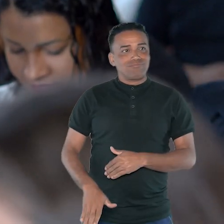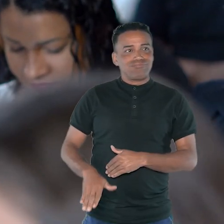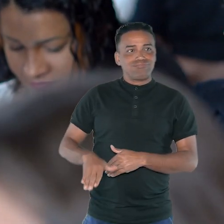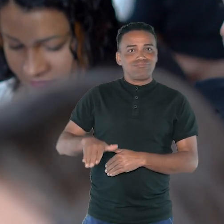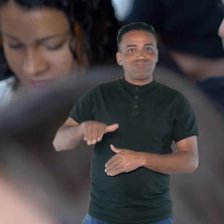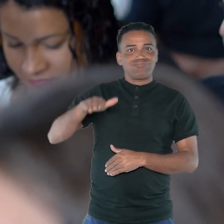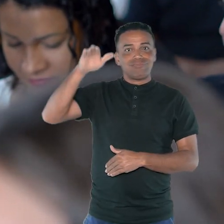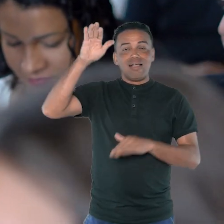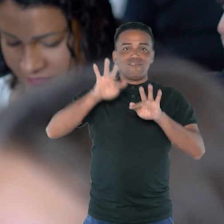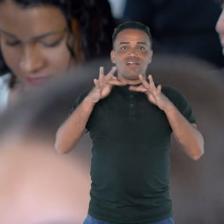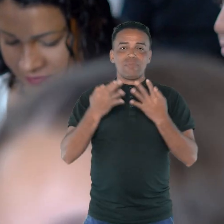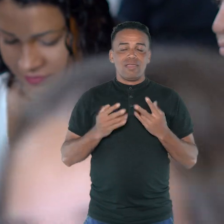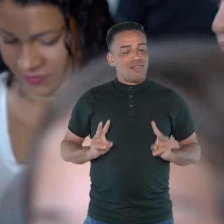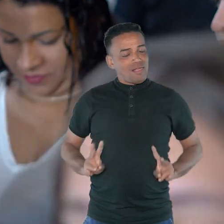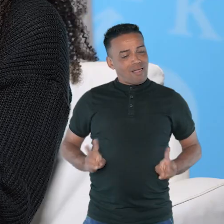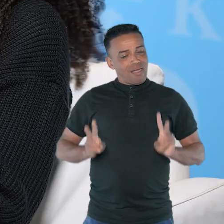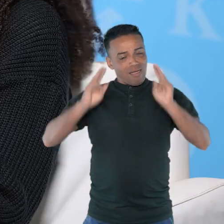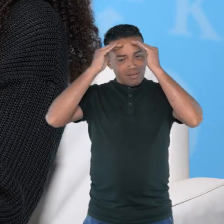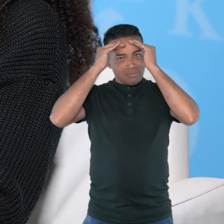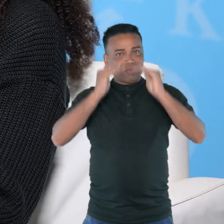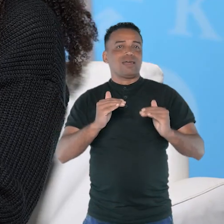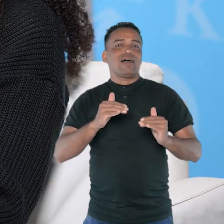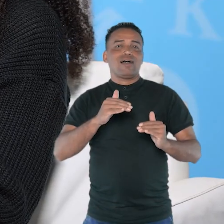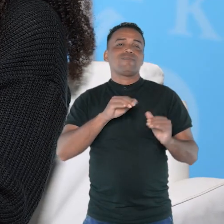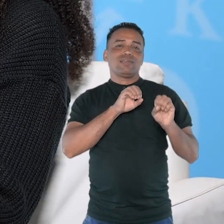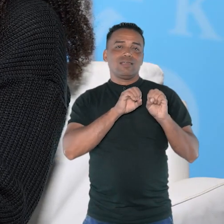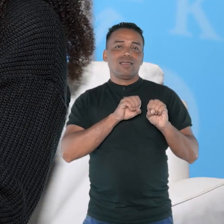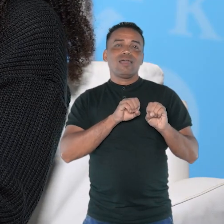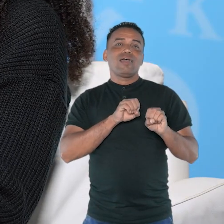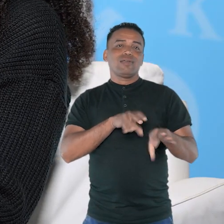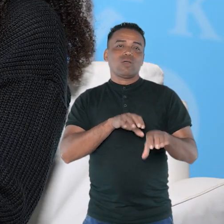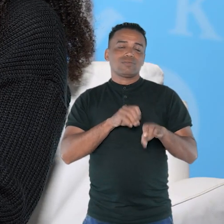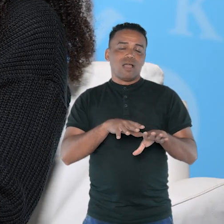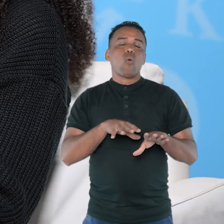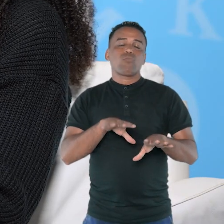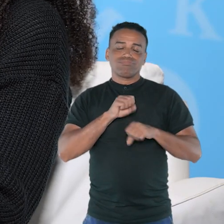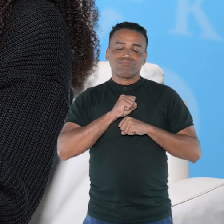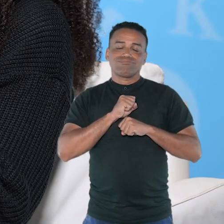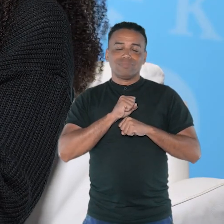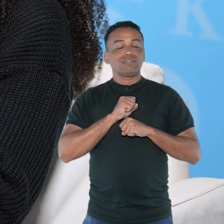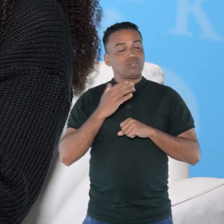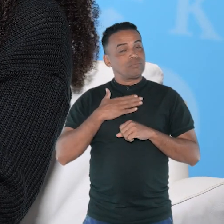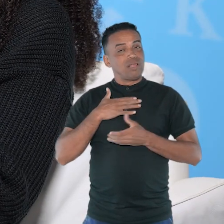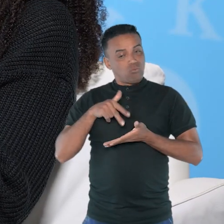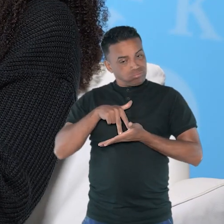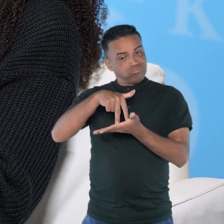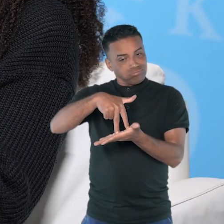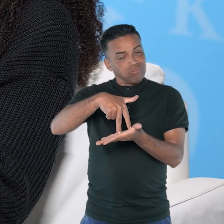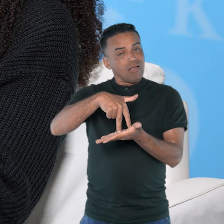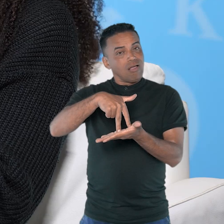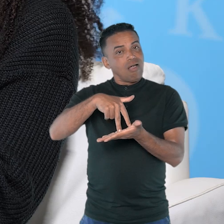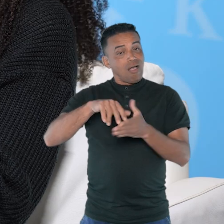família que valorizava muito a educação. Então, eu acho que isso também me deu uma postura mais madura do que